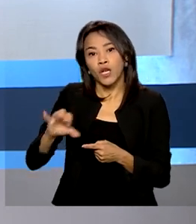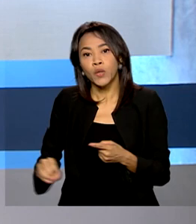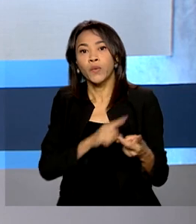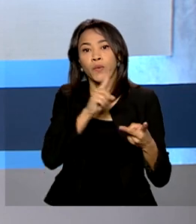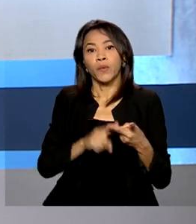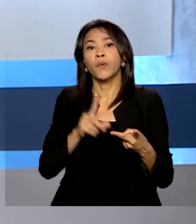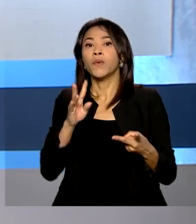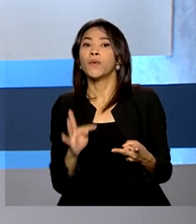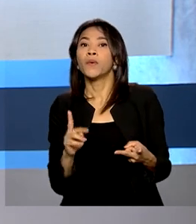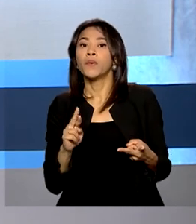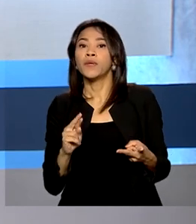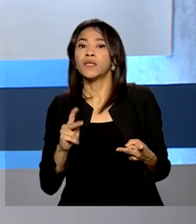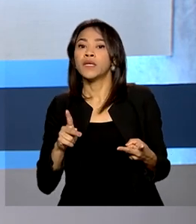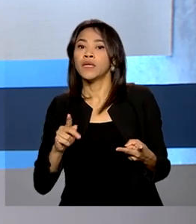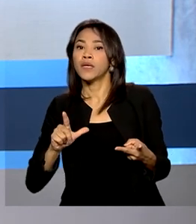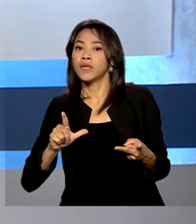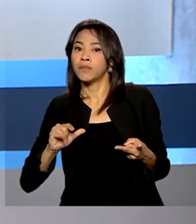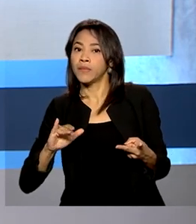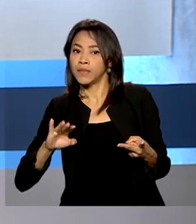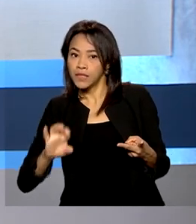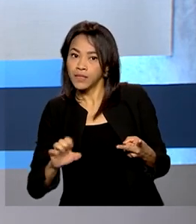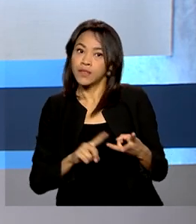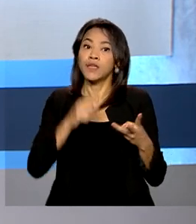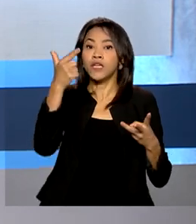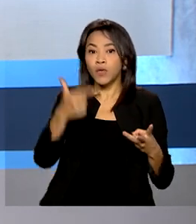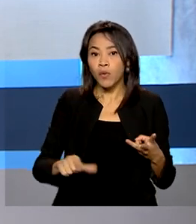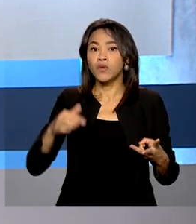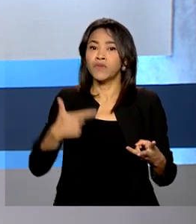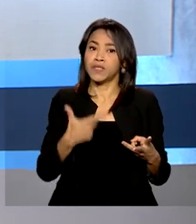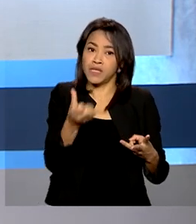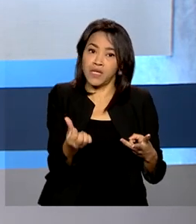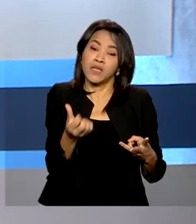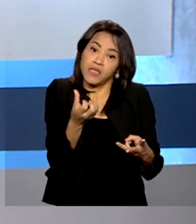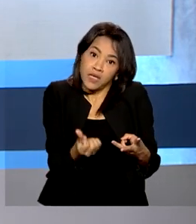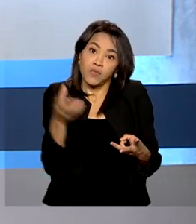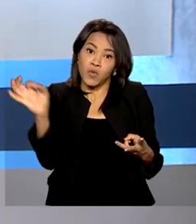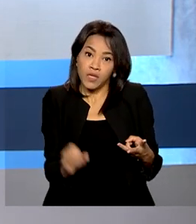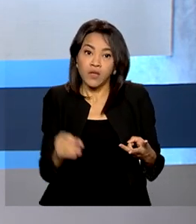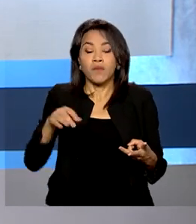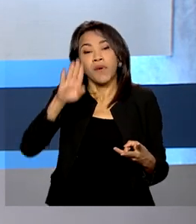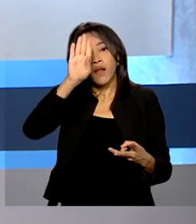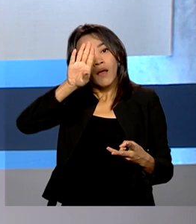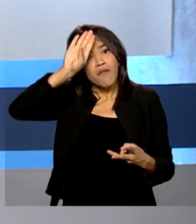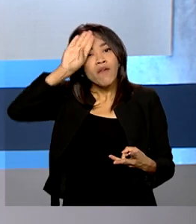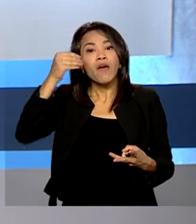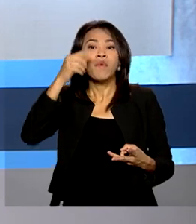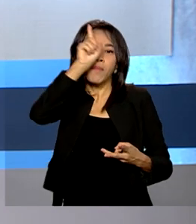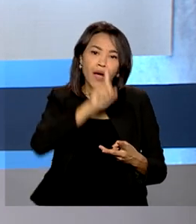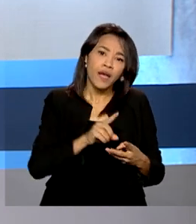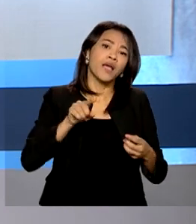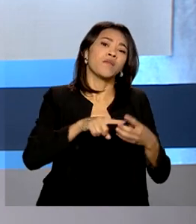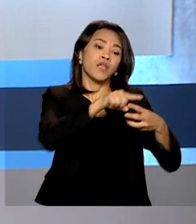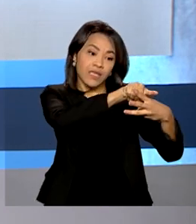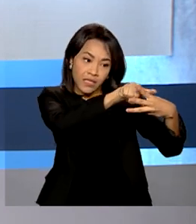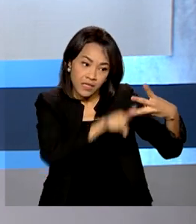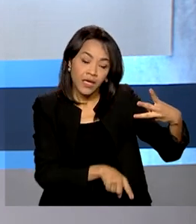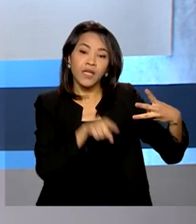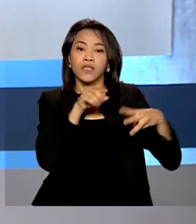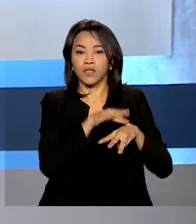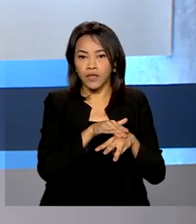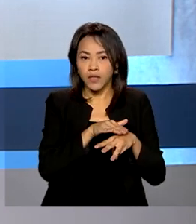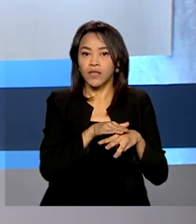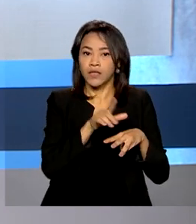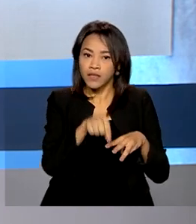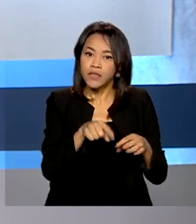2021 e Seis por cento para vacina febre amarela serão priorizadas as vacinas tríplice viral que é sarampo caxumba rubéola